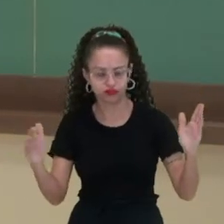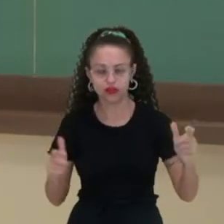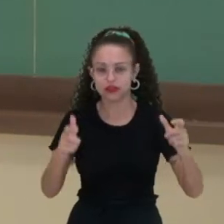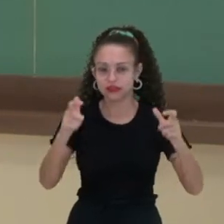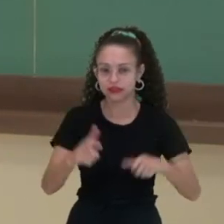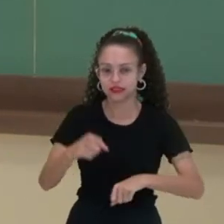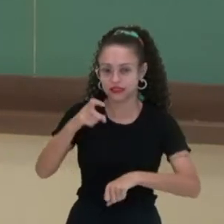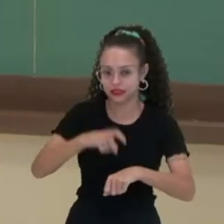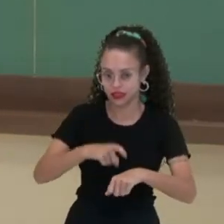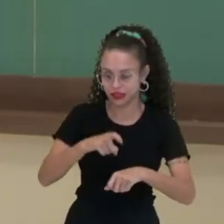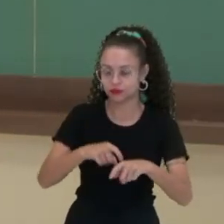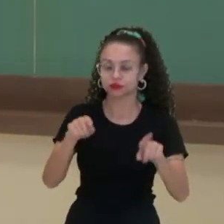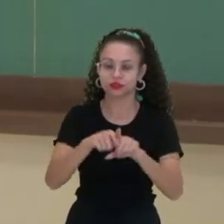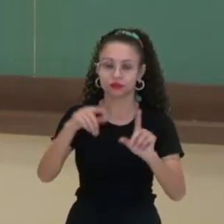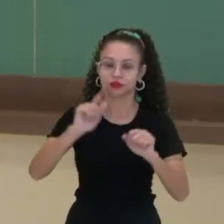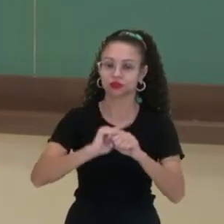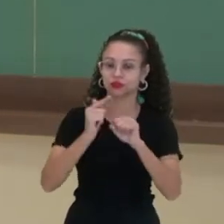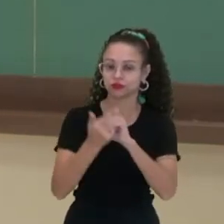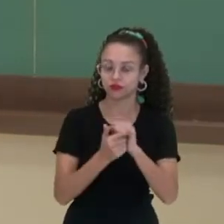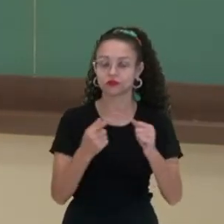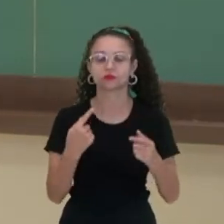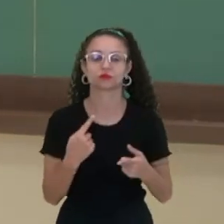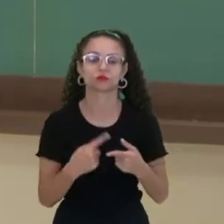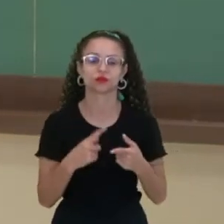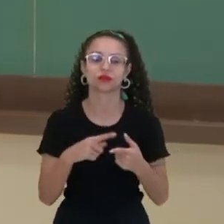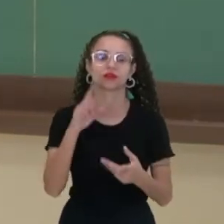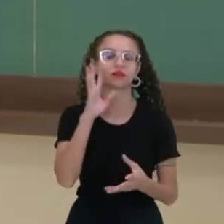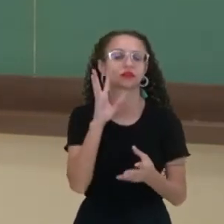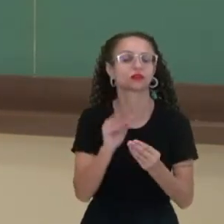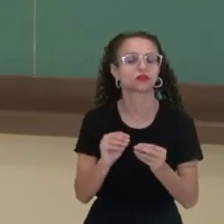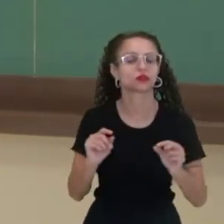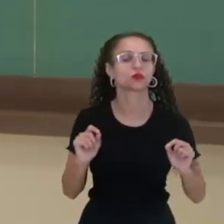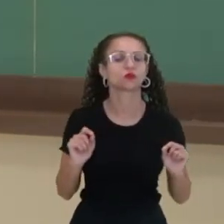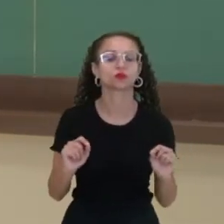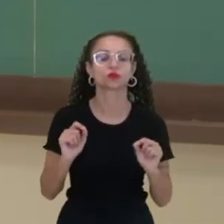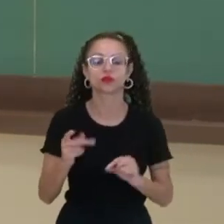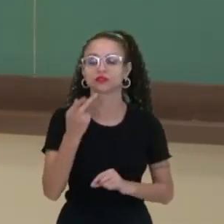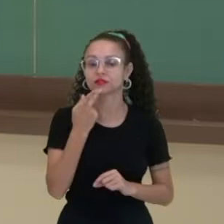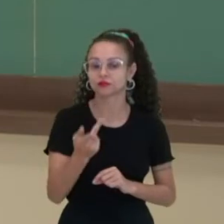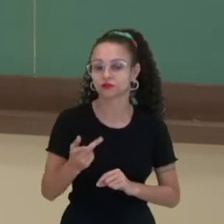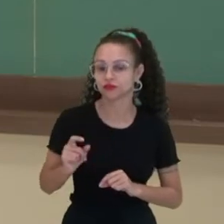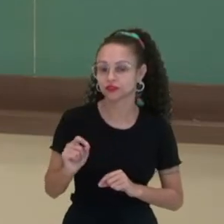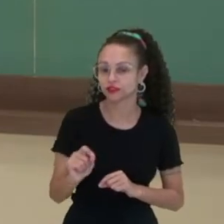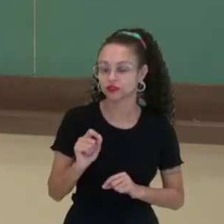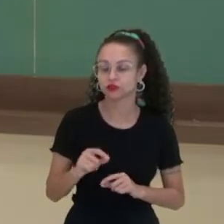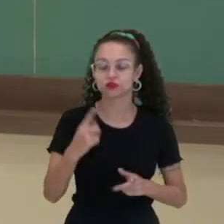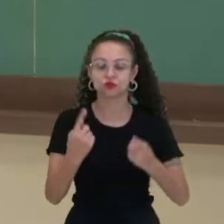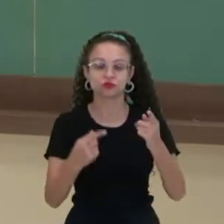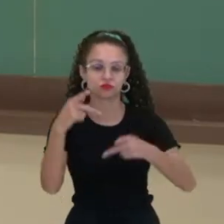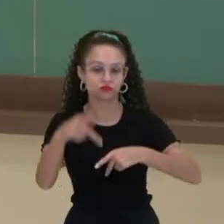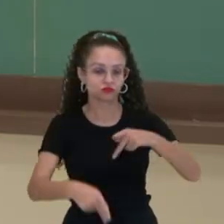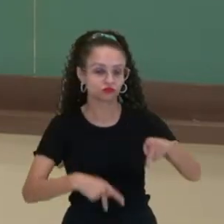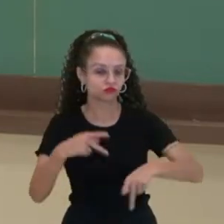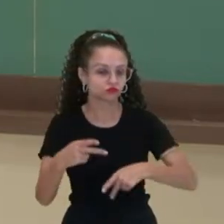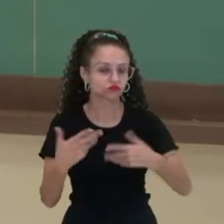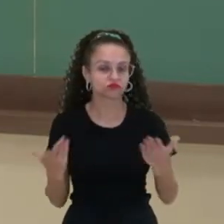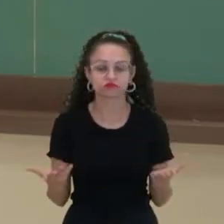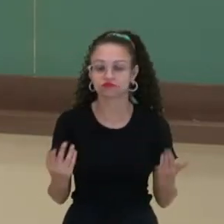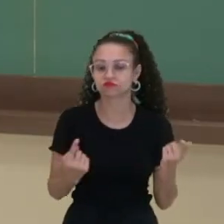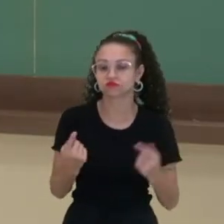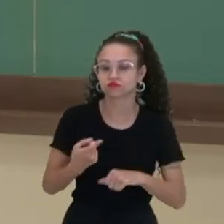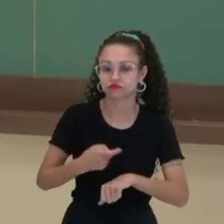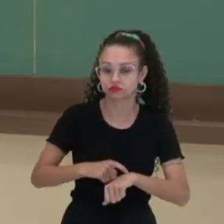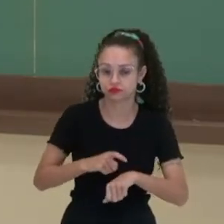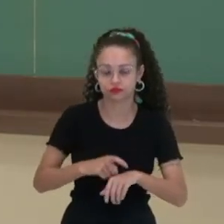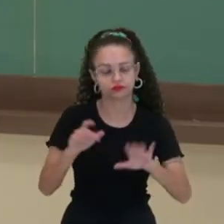falando difícil hoje. No sentido de entendermos aonde estamos falando, do que estamos falando, que povo, que civilização, em que momento.